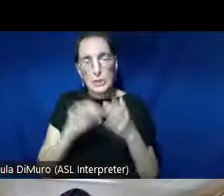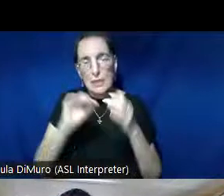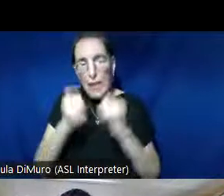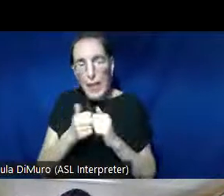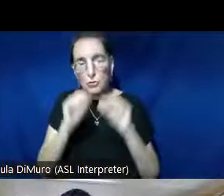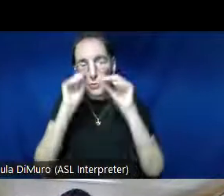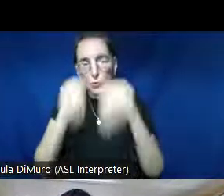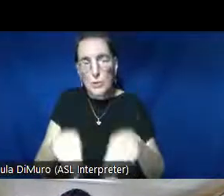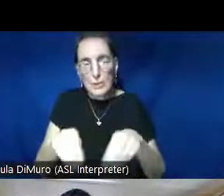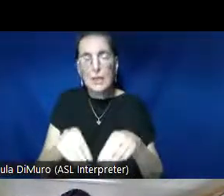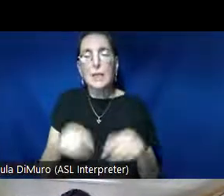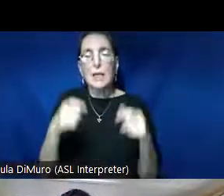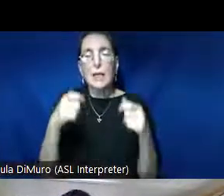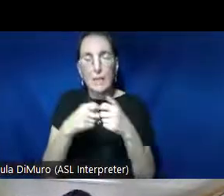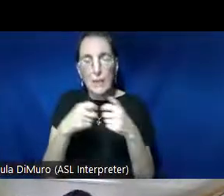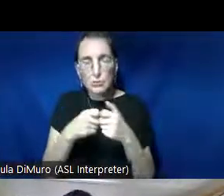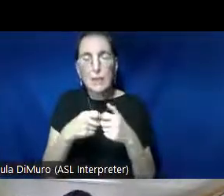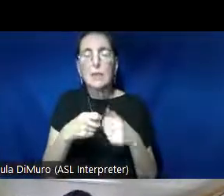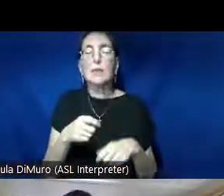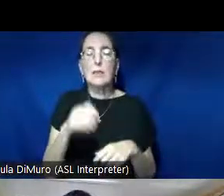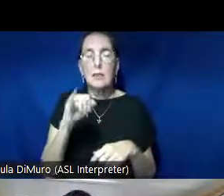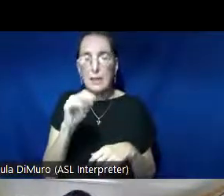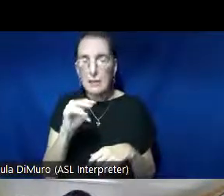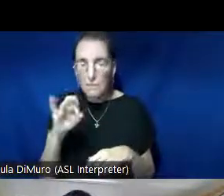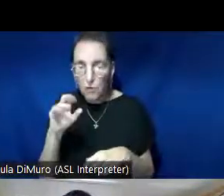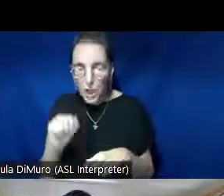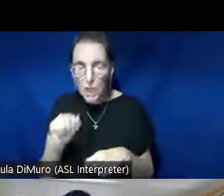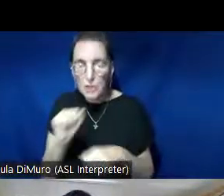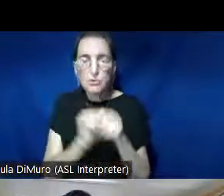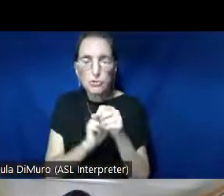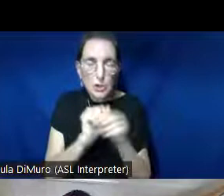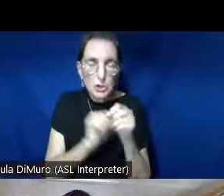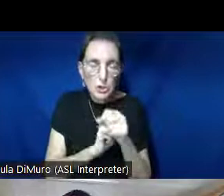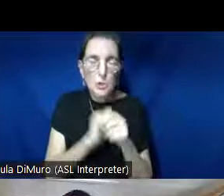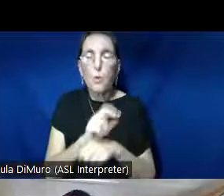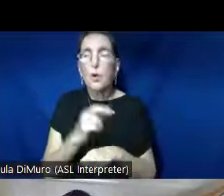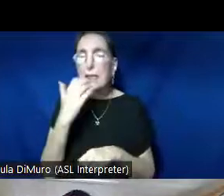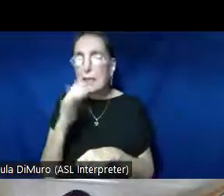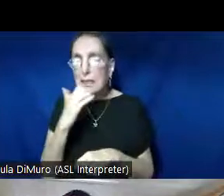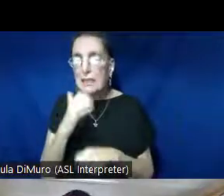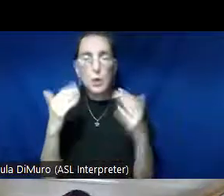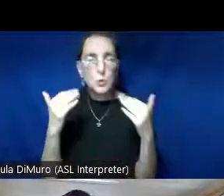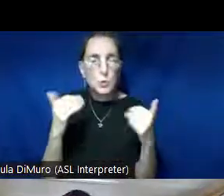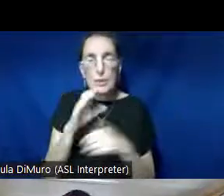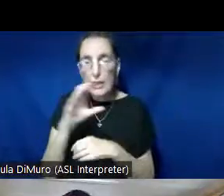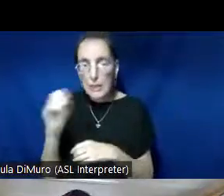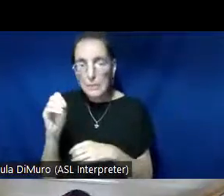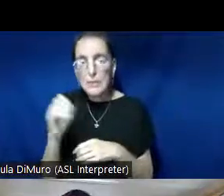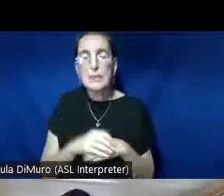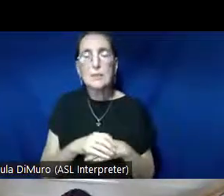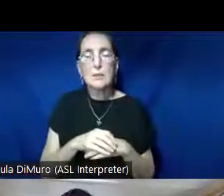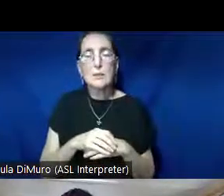contratantes elétricos aprendem o conhecimento para poder, sabe, trabalhar na infraestrutura elétrica ou